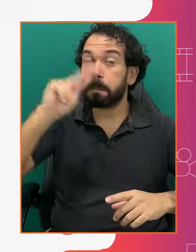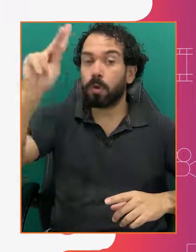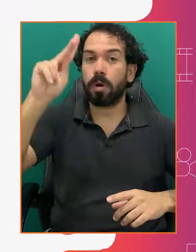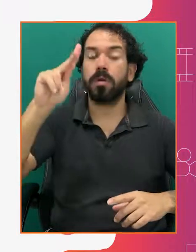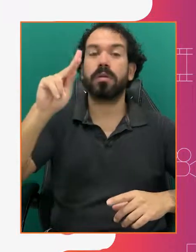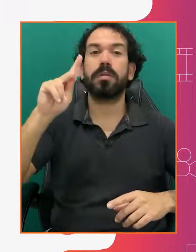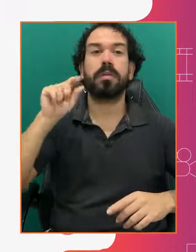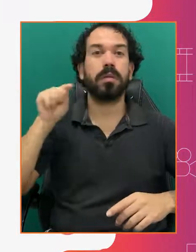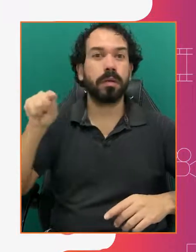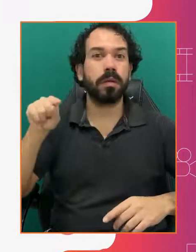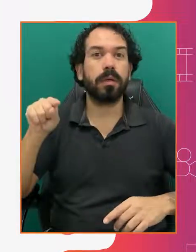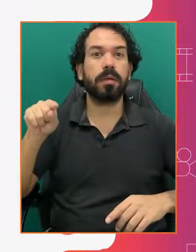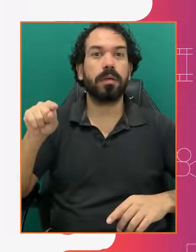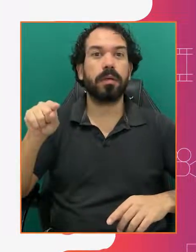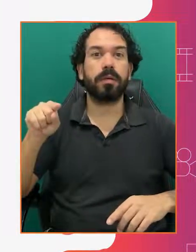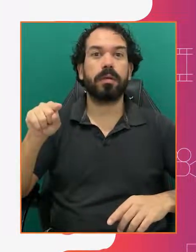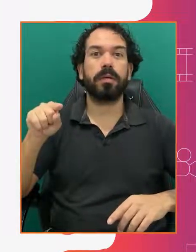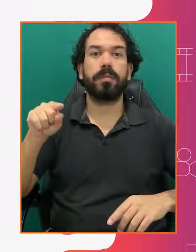forte,